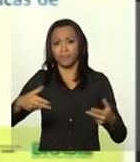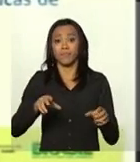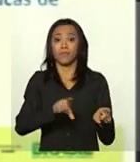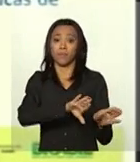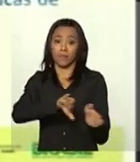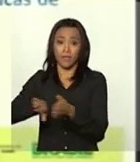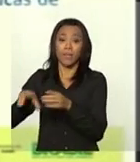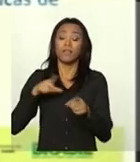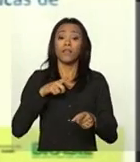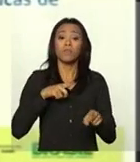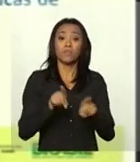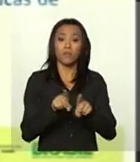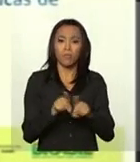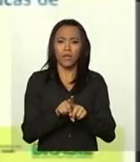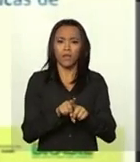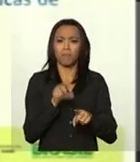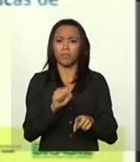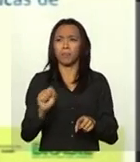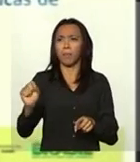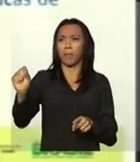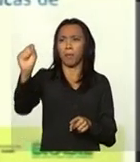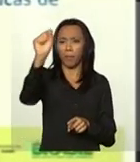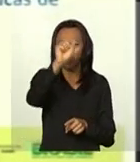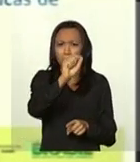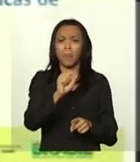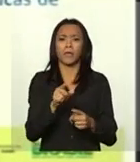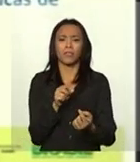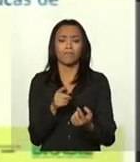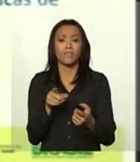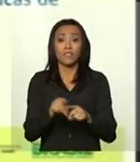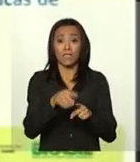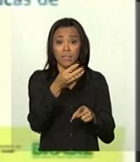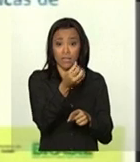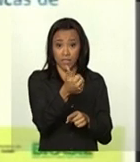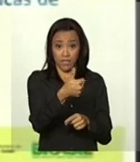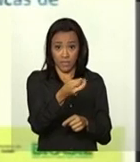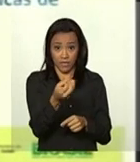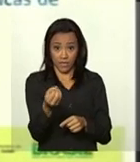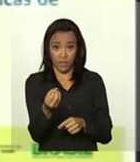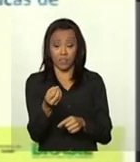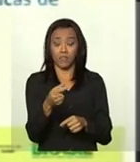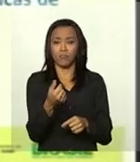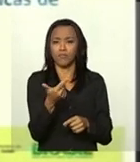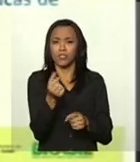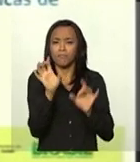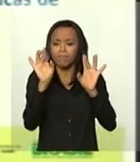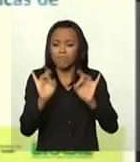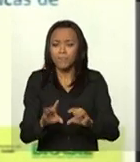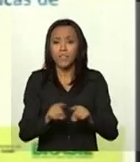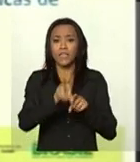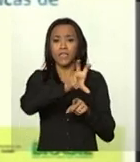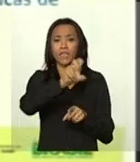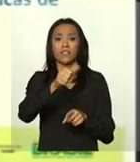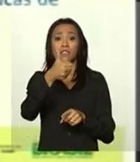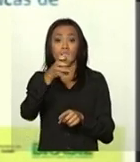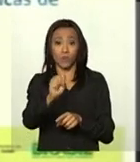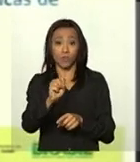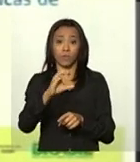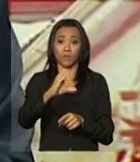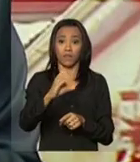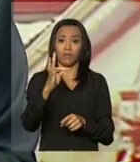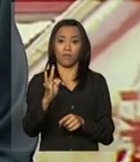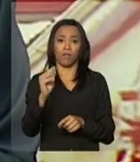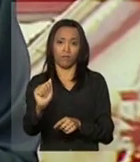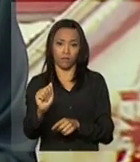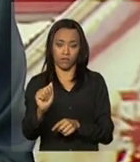estruturada, 724 unidades dispensadoras de medicamentos, 712 serviços de atendimento especializado, 518 CTAs.